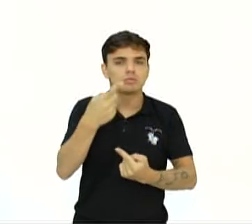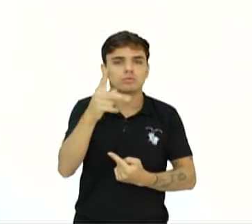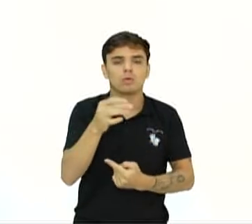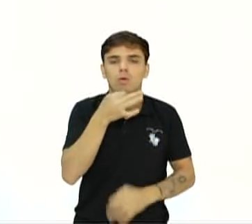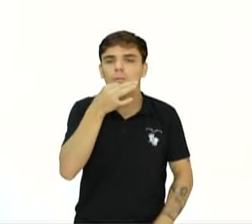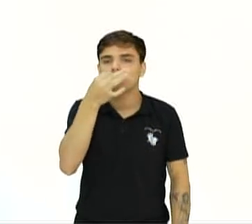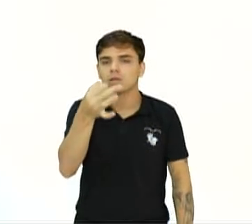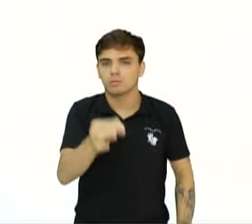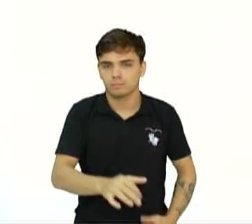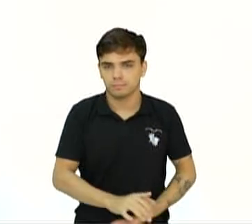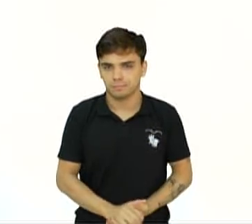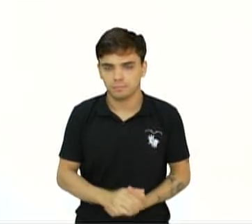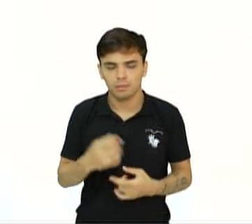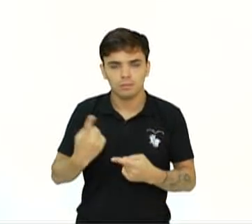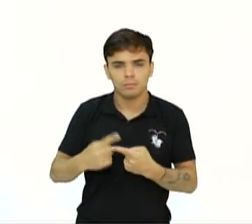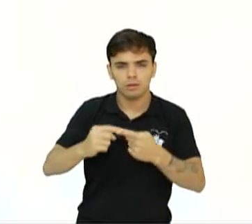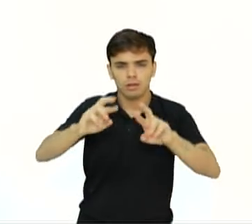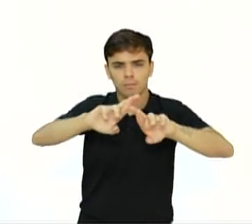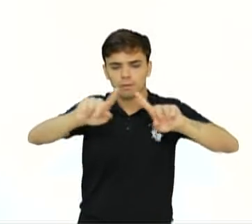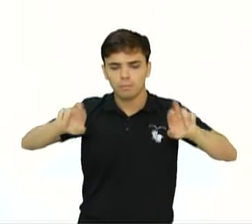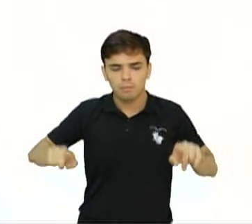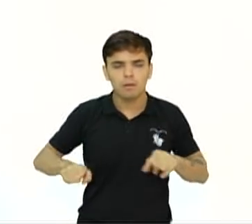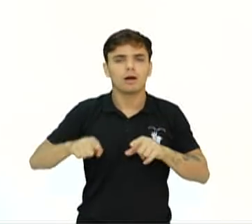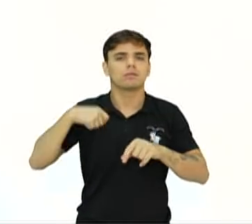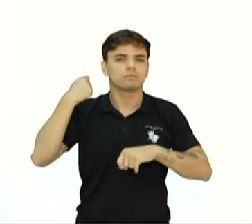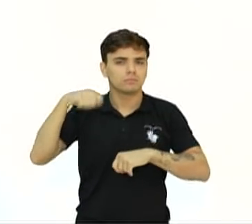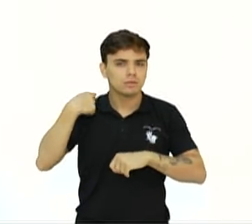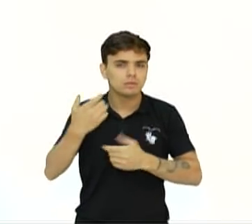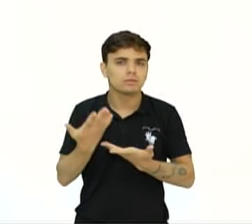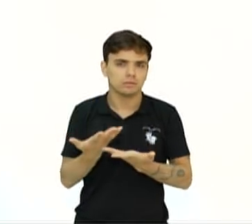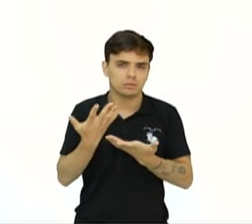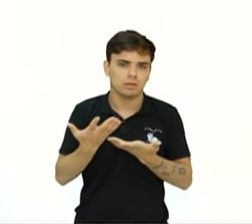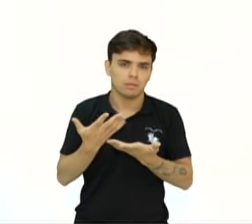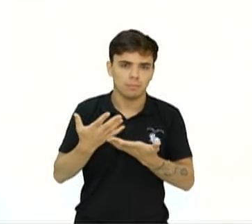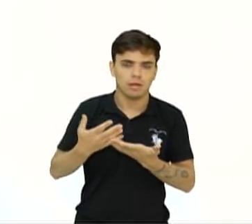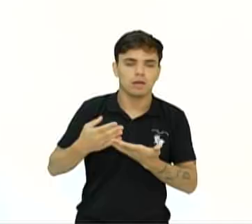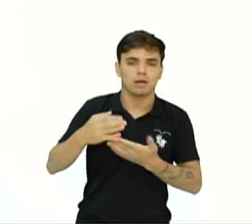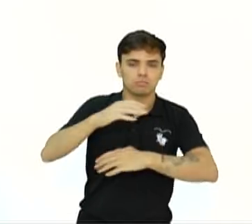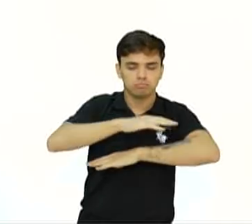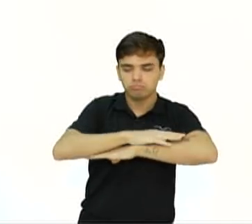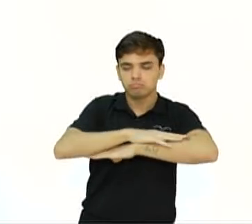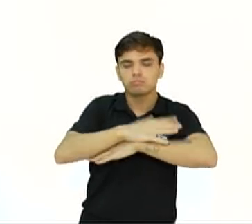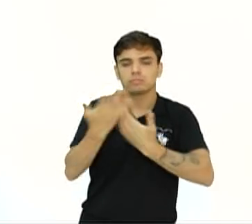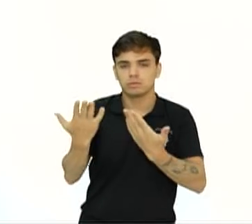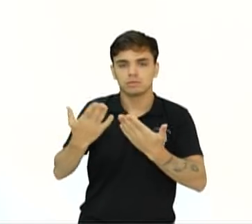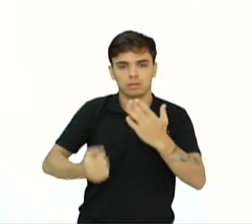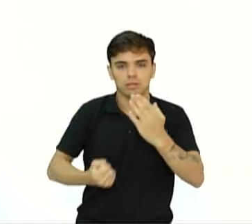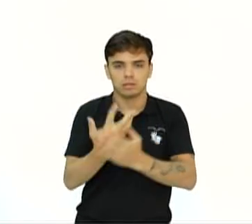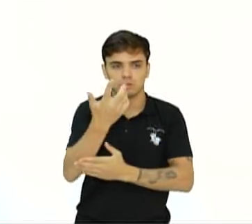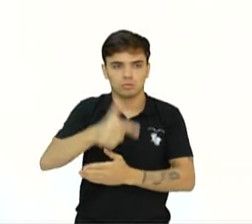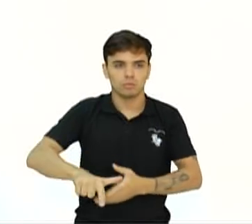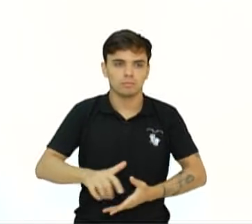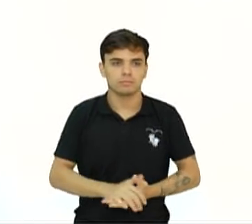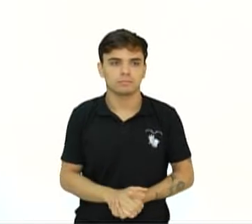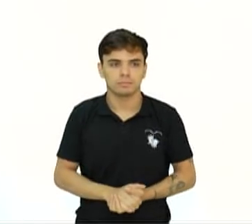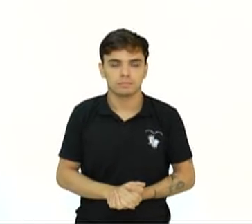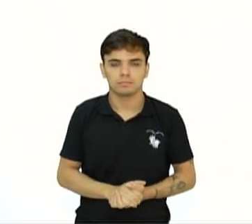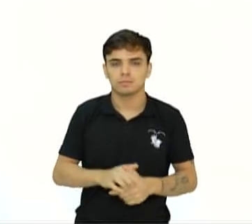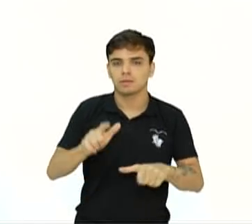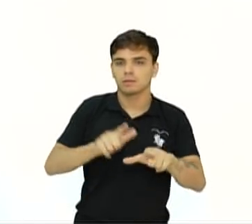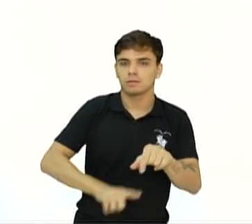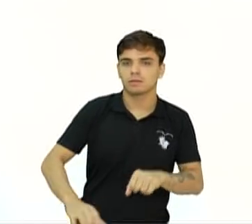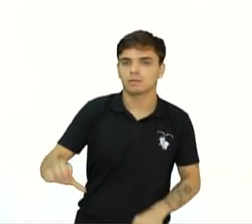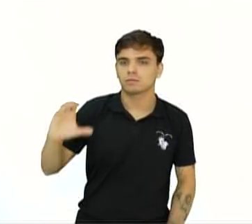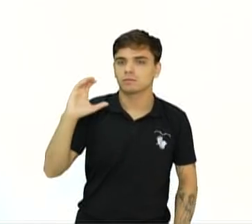que você acha? Por que tantos artistas pegam a Mona Lisa como base e recriam essa obra? A letra C.